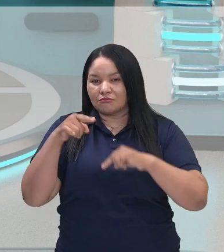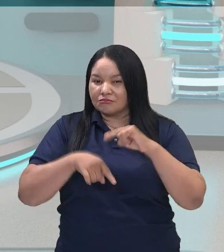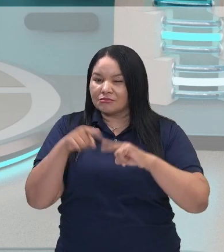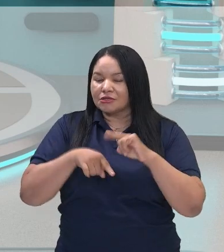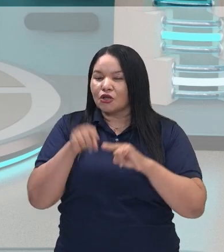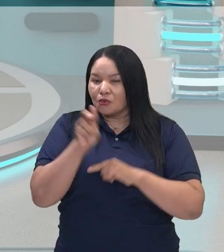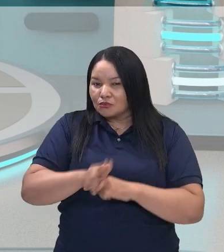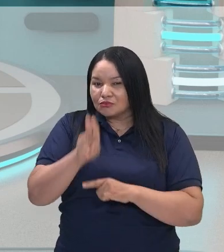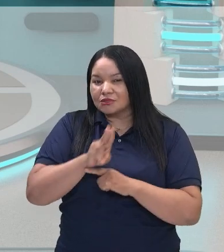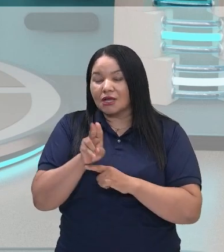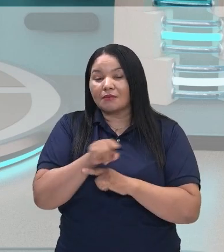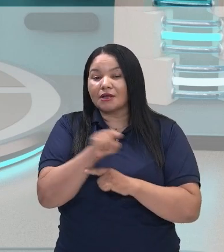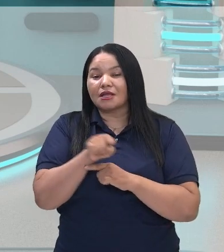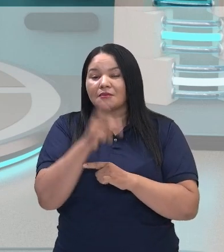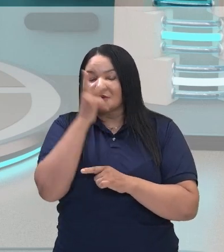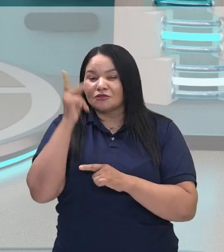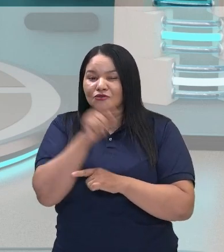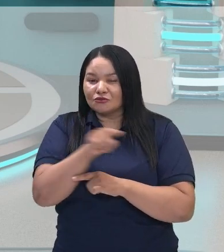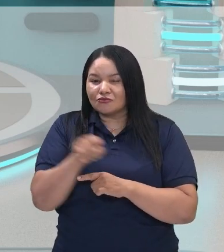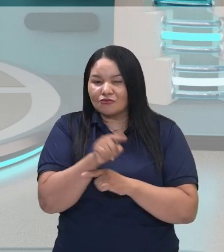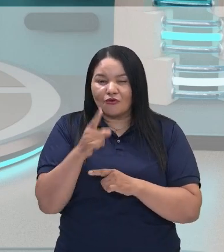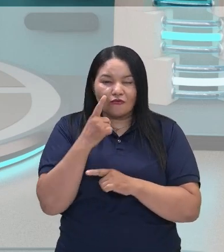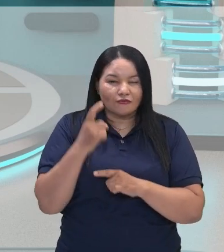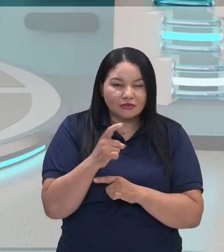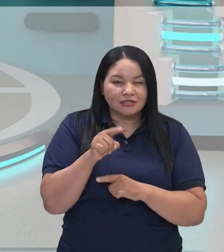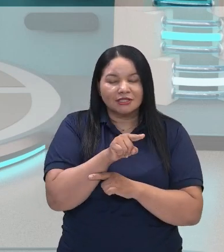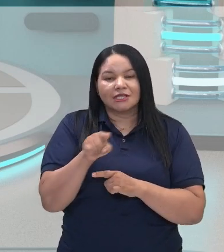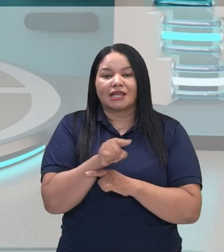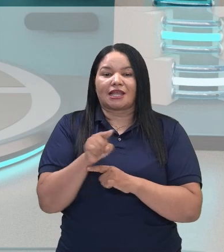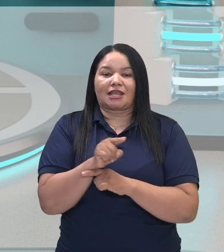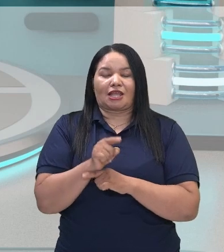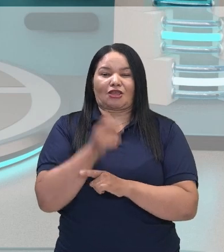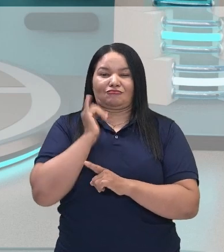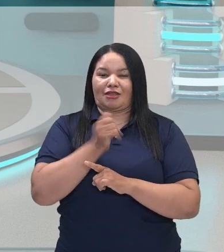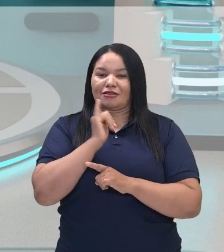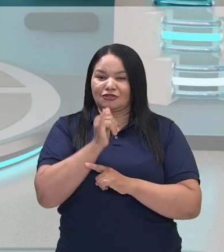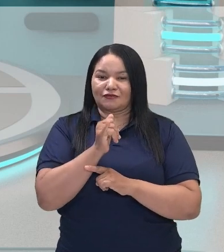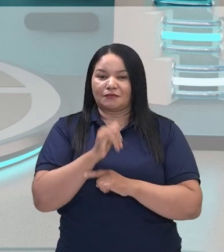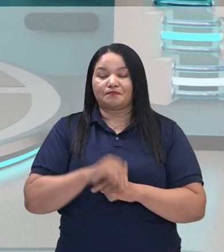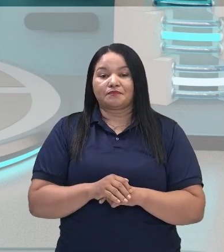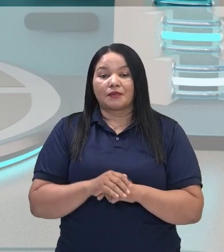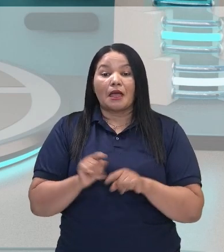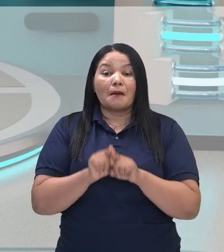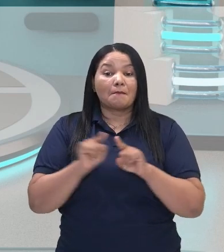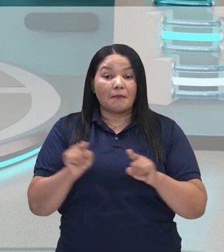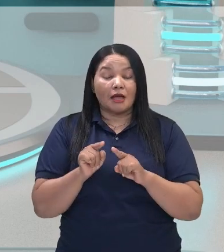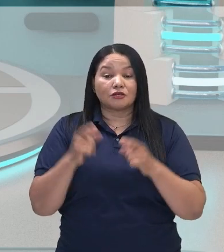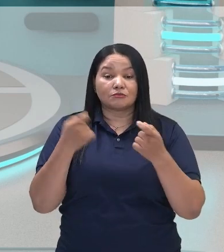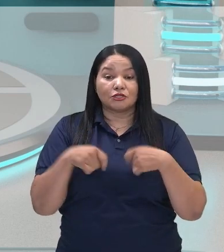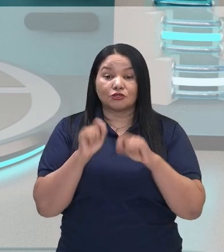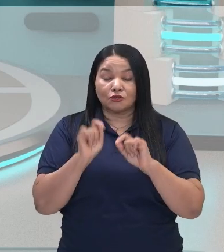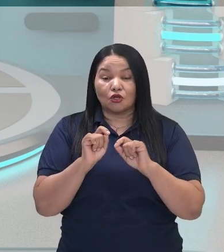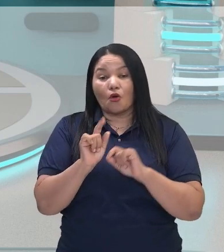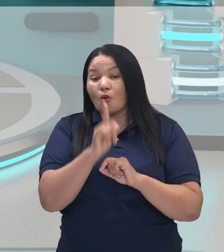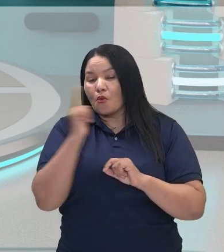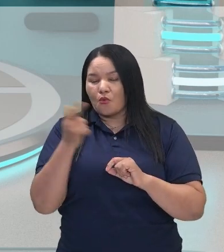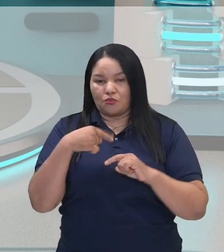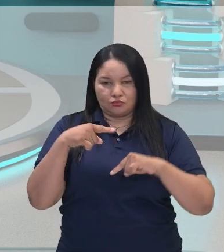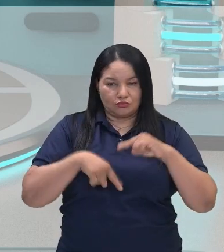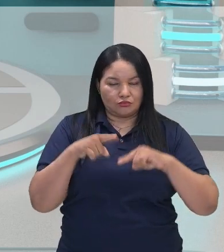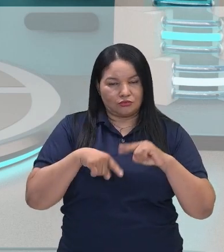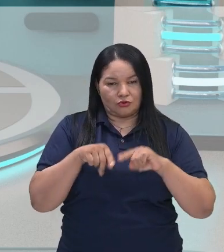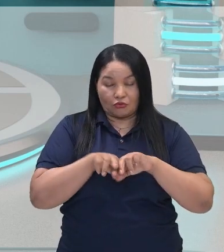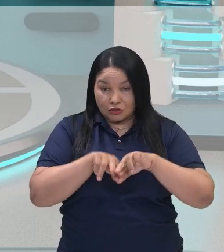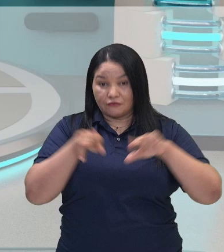para convencer o público dessa narrativa. Mas para isso também outra coisa que vai diferenciar